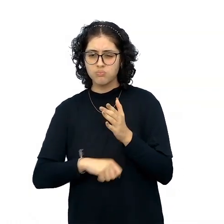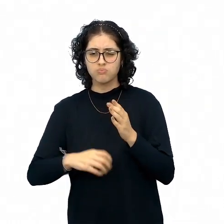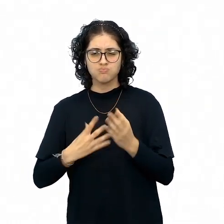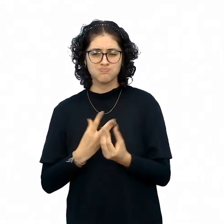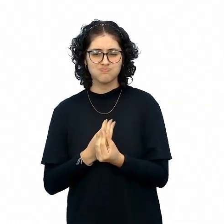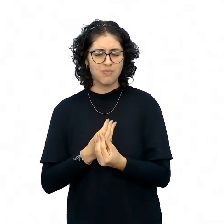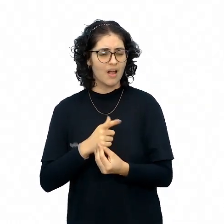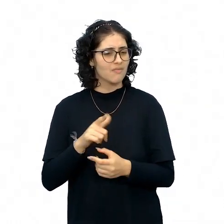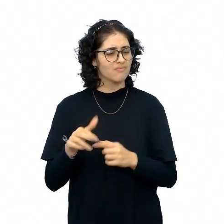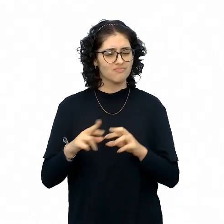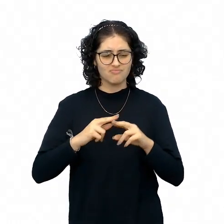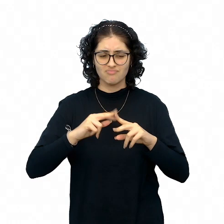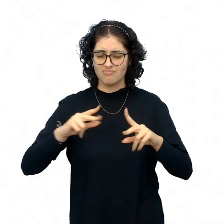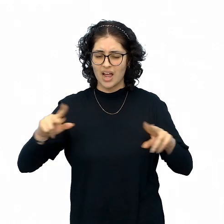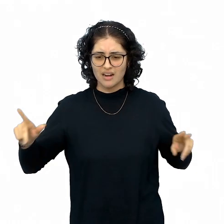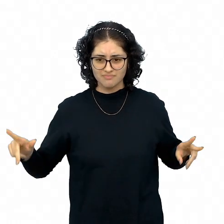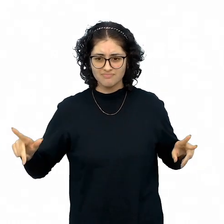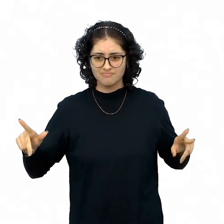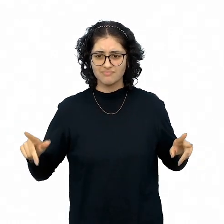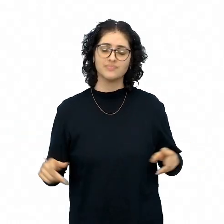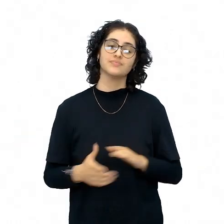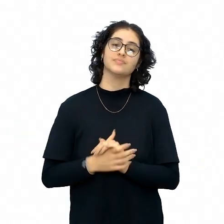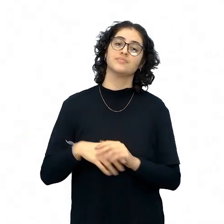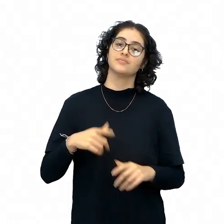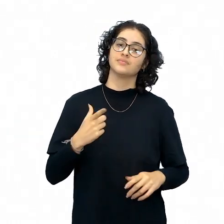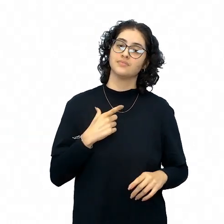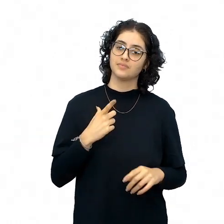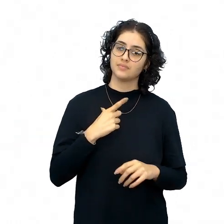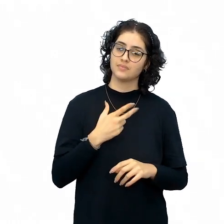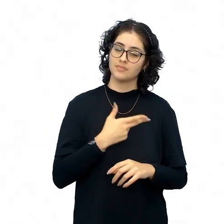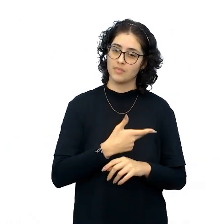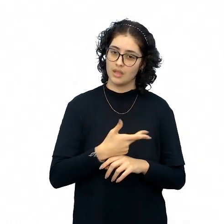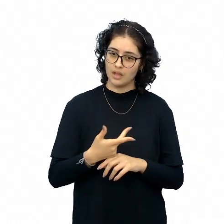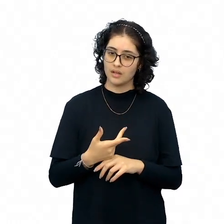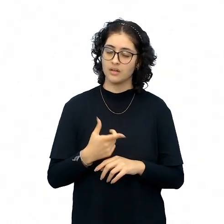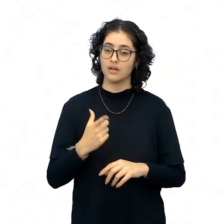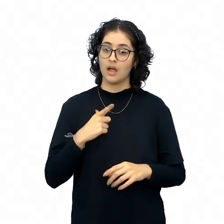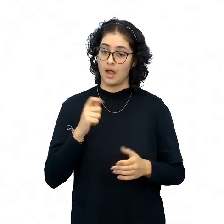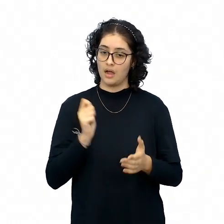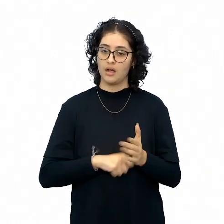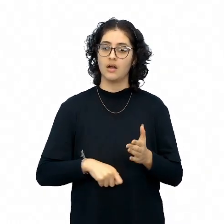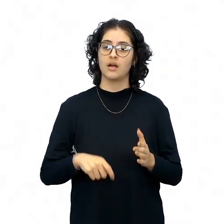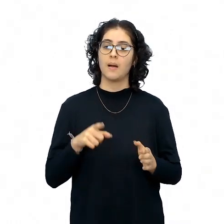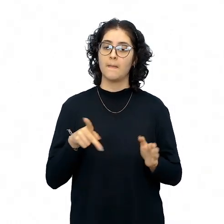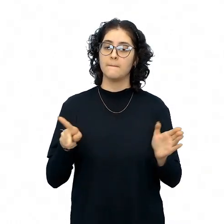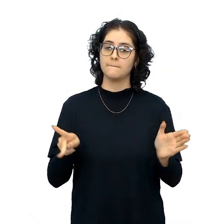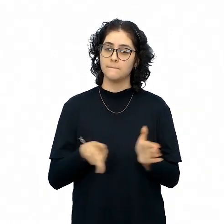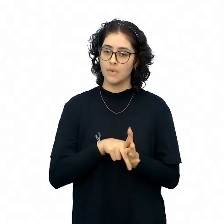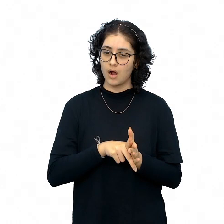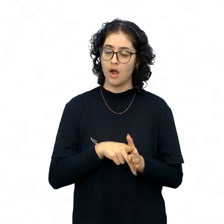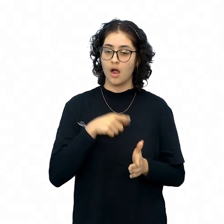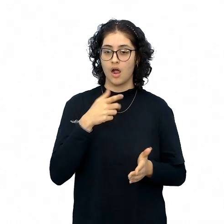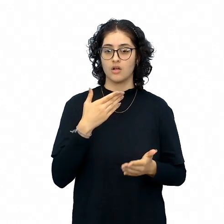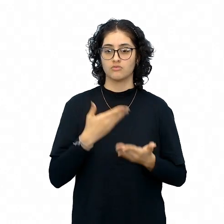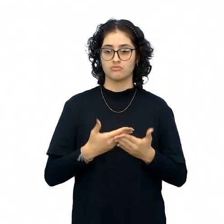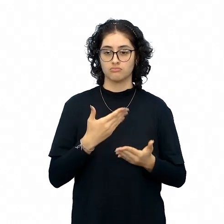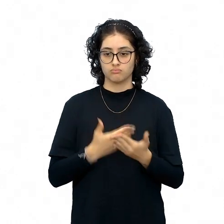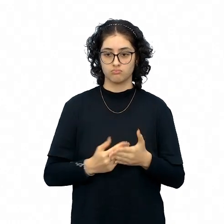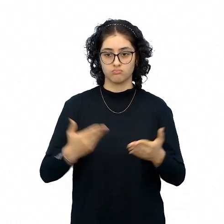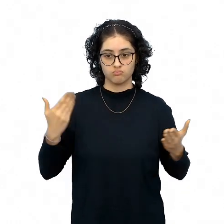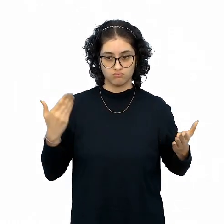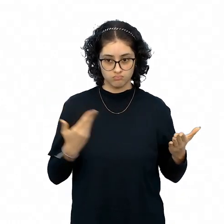diferentes plataformas. Então, o abaixo-assinado a seguir foi escrito especialmente para este material, mas o